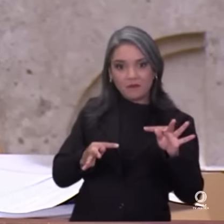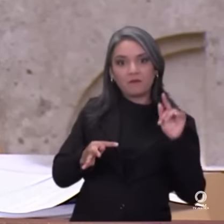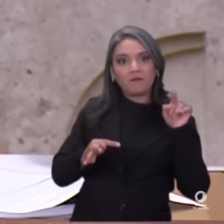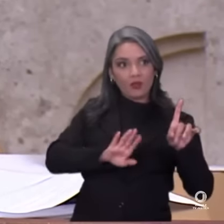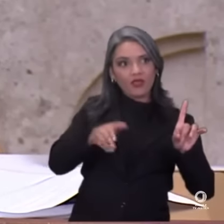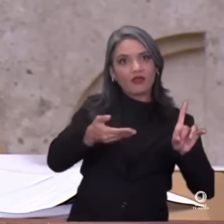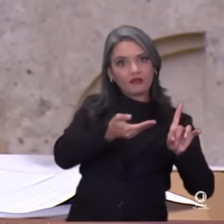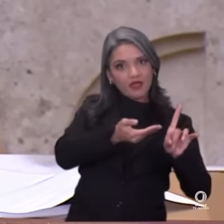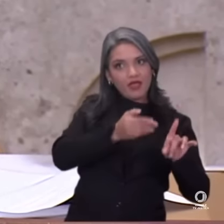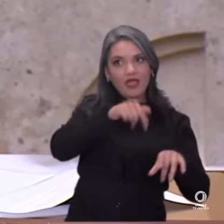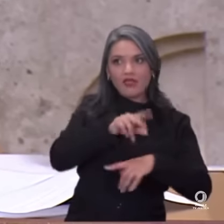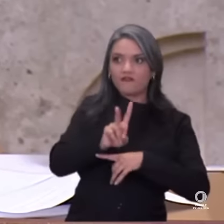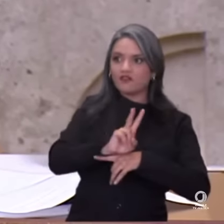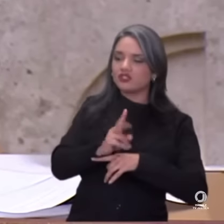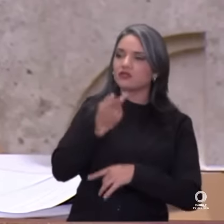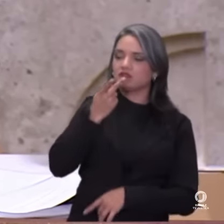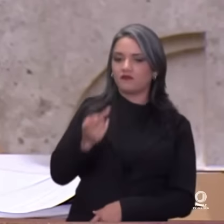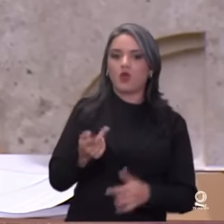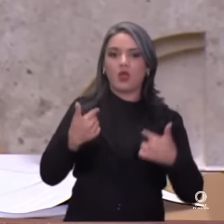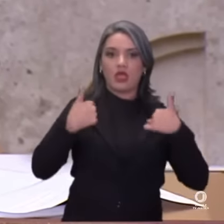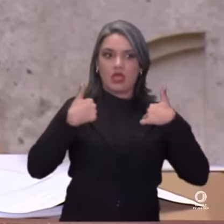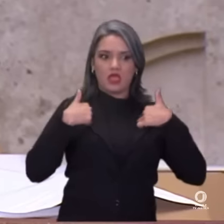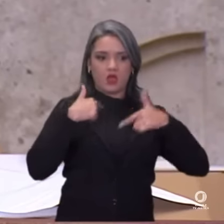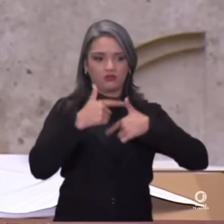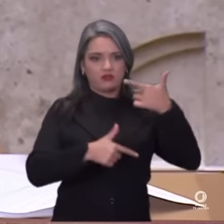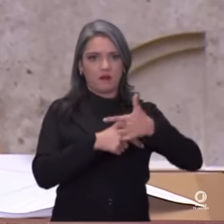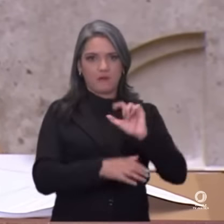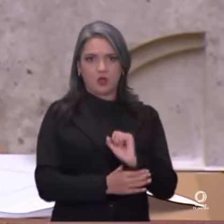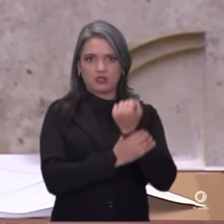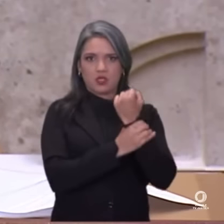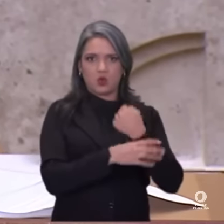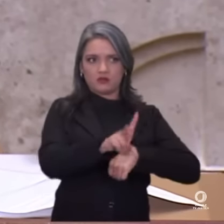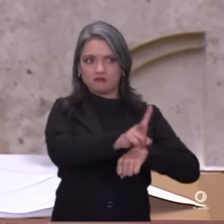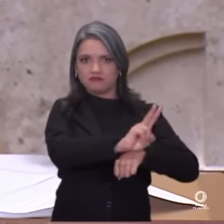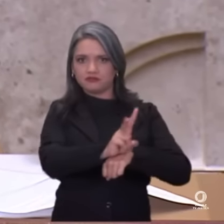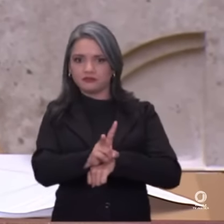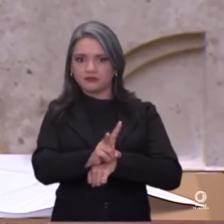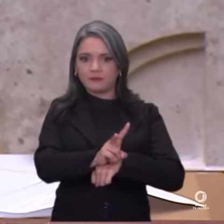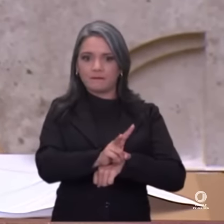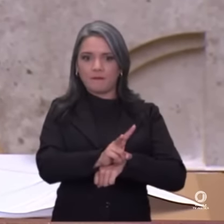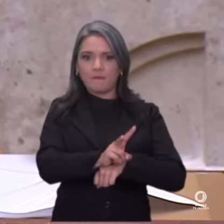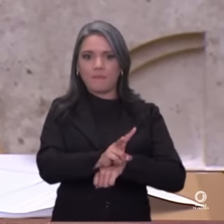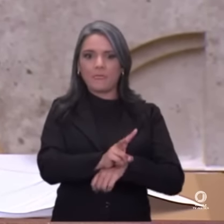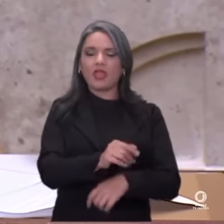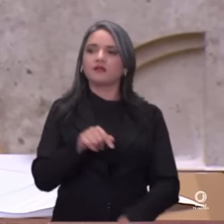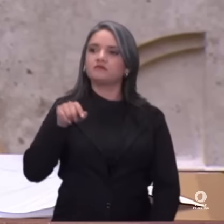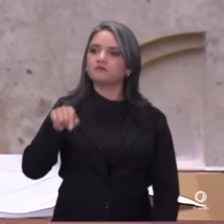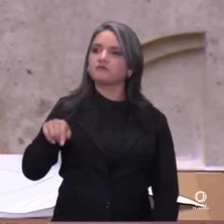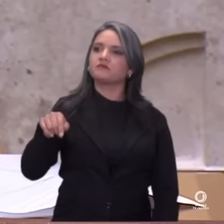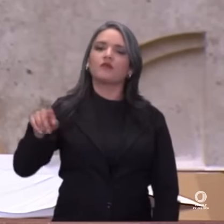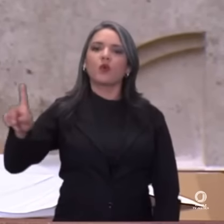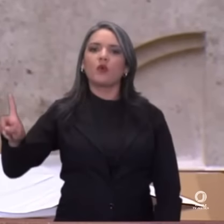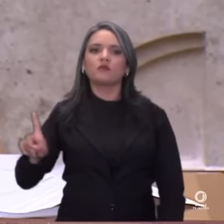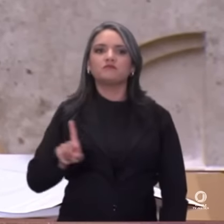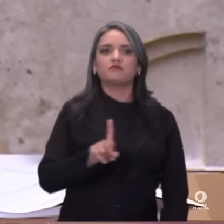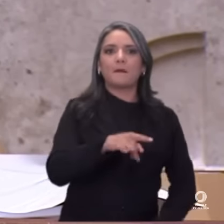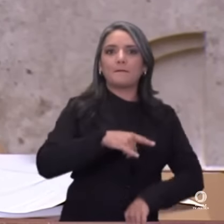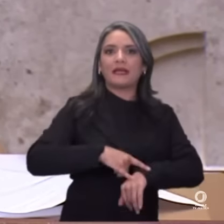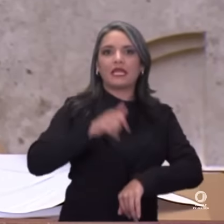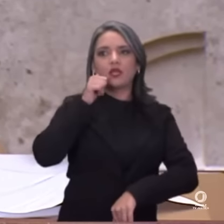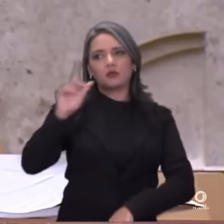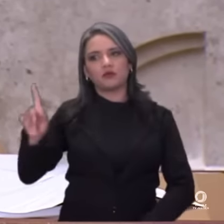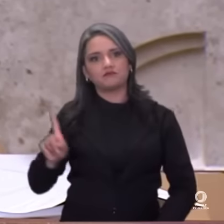seguinte: trabalhava como vigilante na época dos fatos, que após a autora entrar no banheiro feminino,